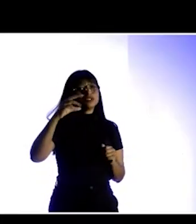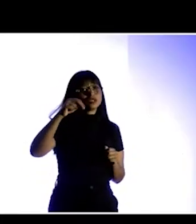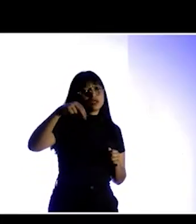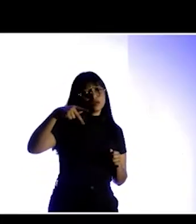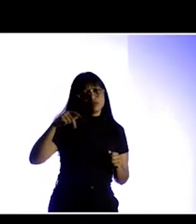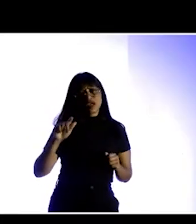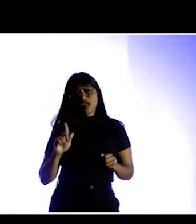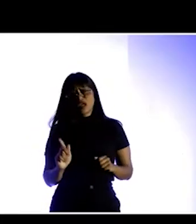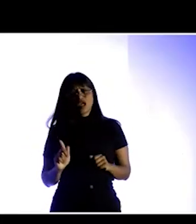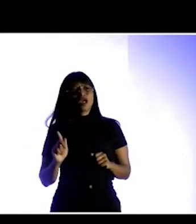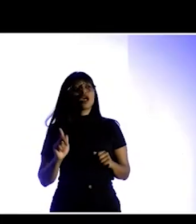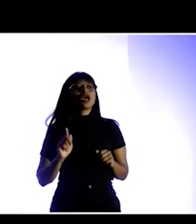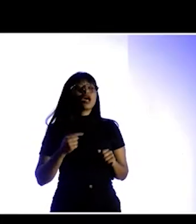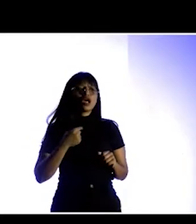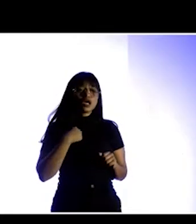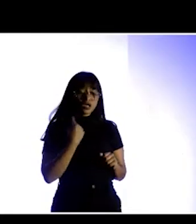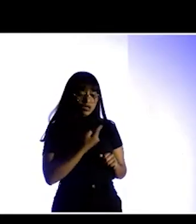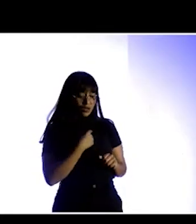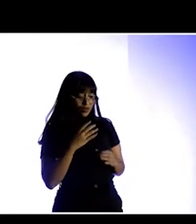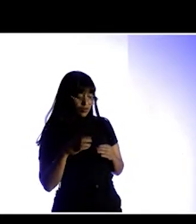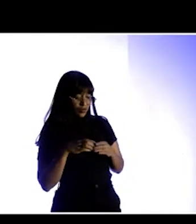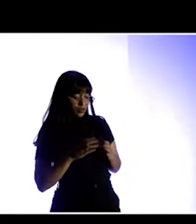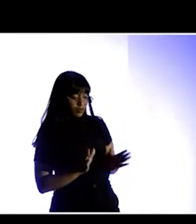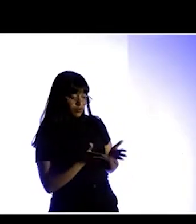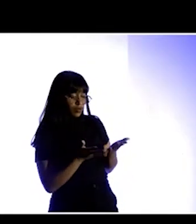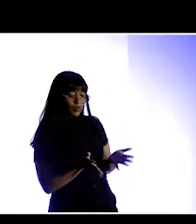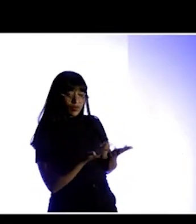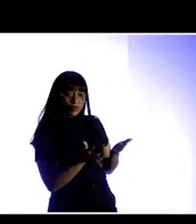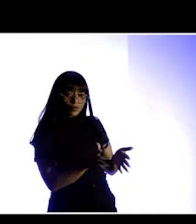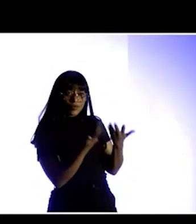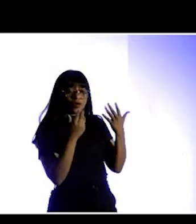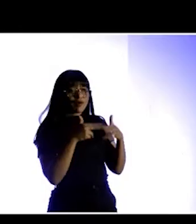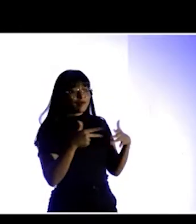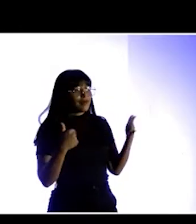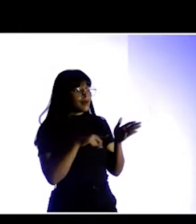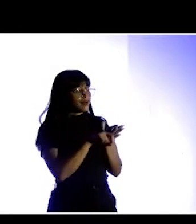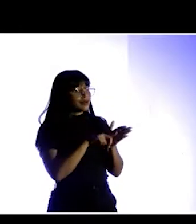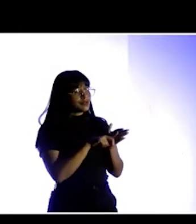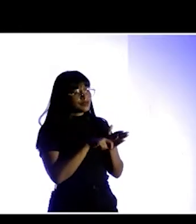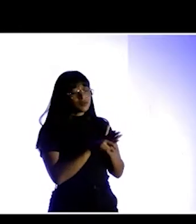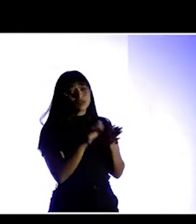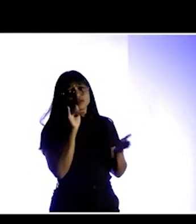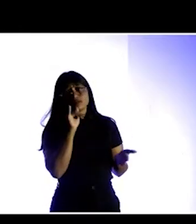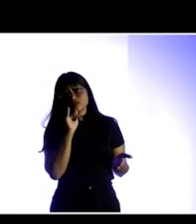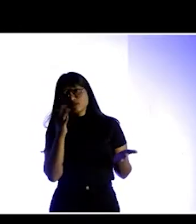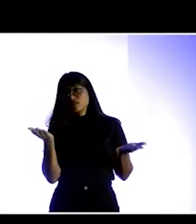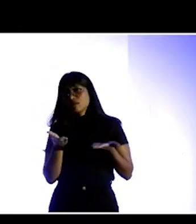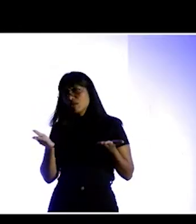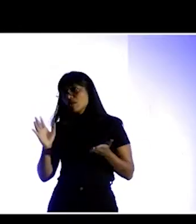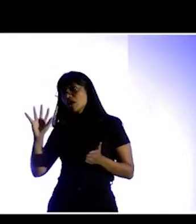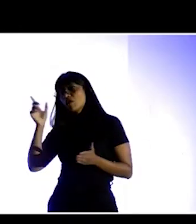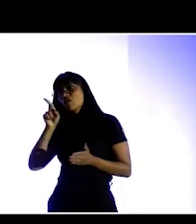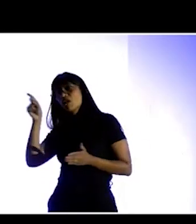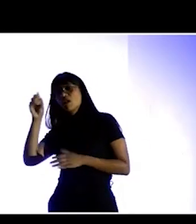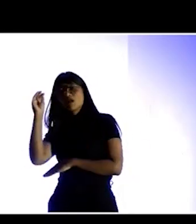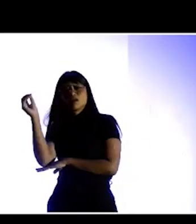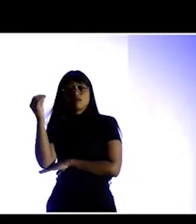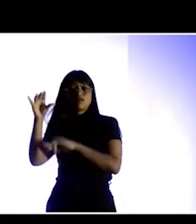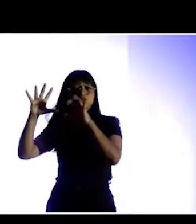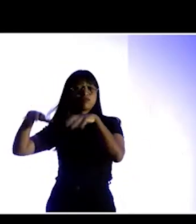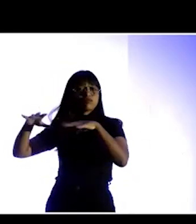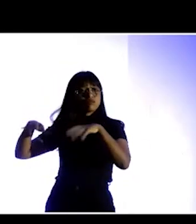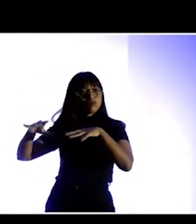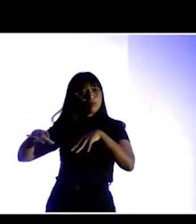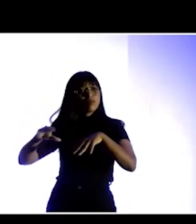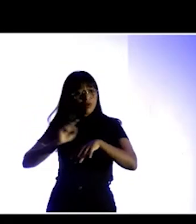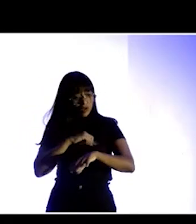pesquisa. Né? Inclusive, com essa tragédia do Rio Grande do Sul, boa parte do que foi produzido de informação foi fruto dessa